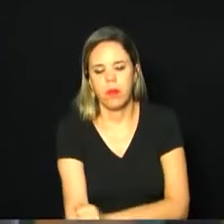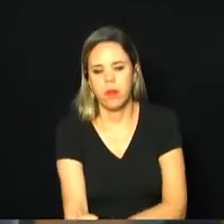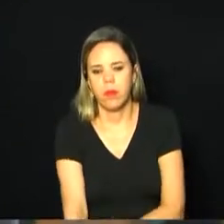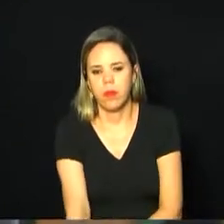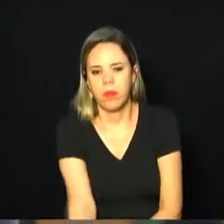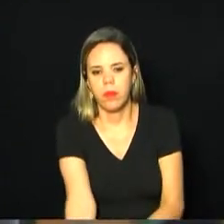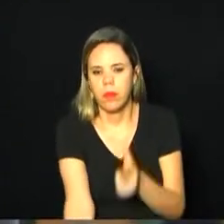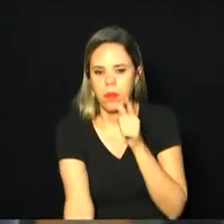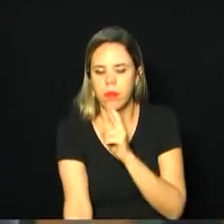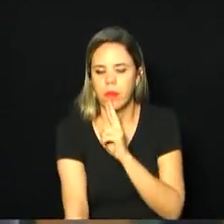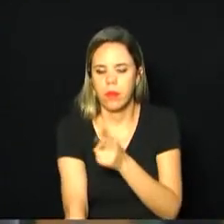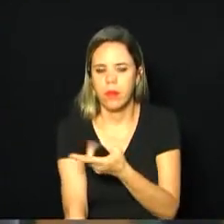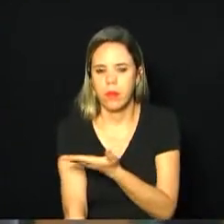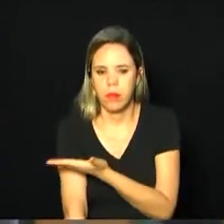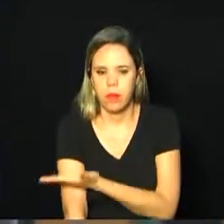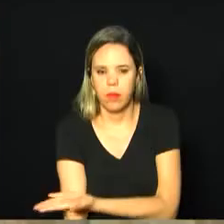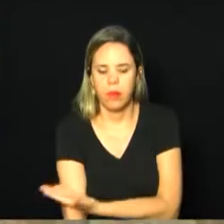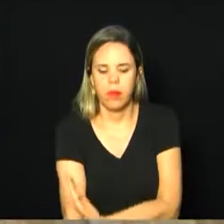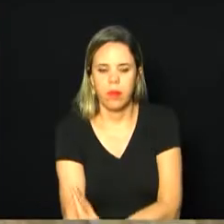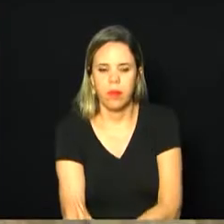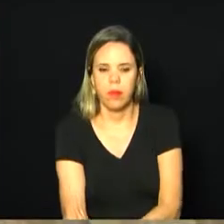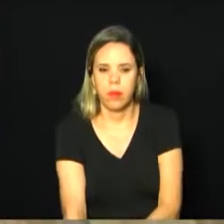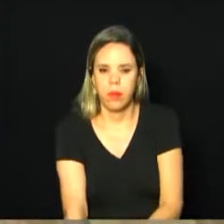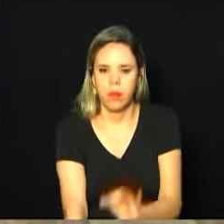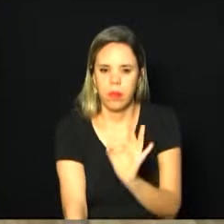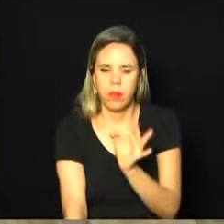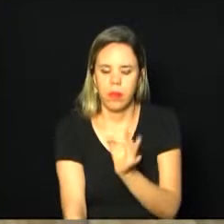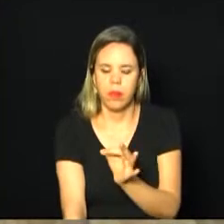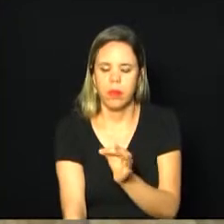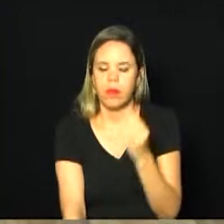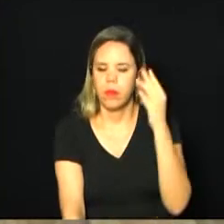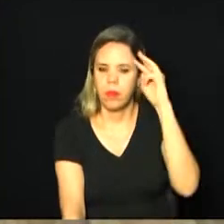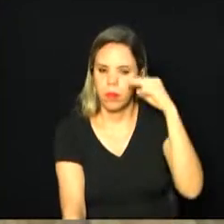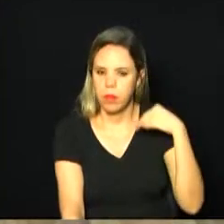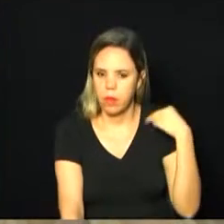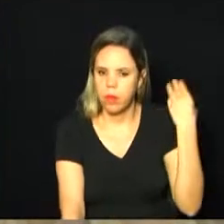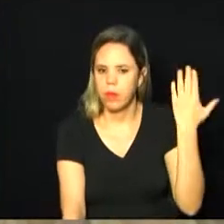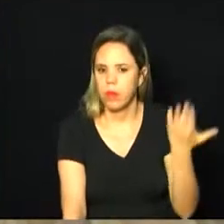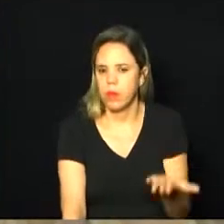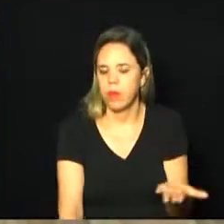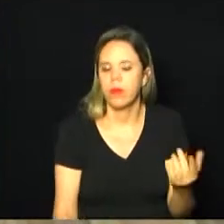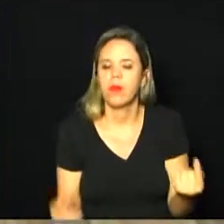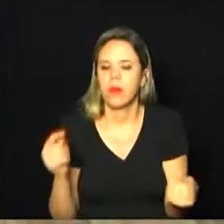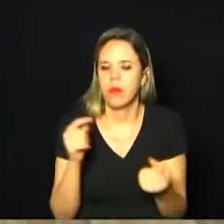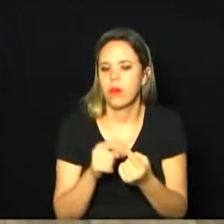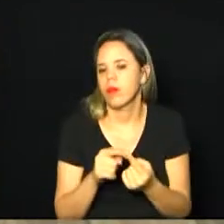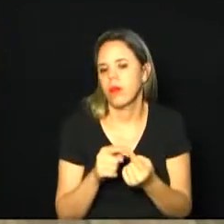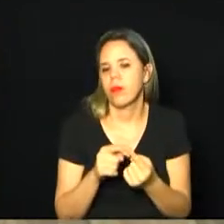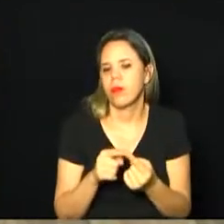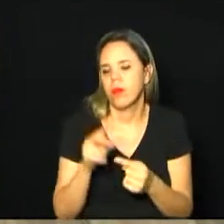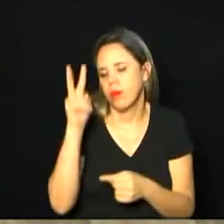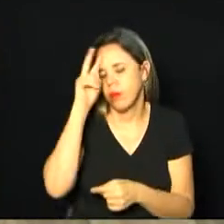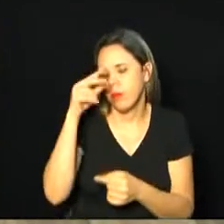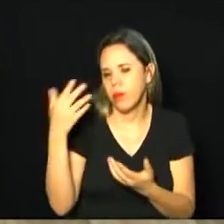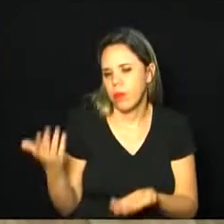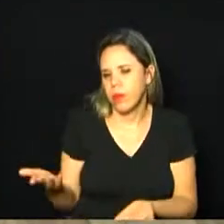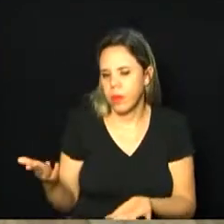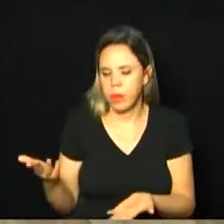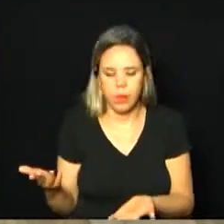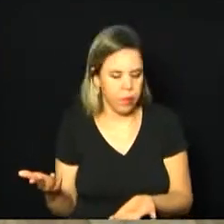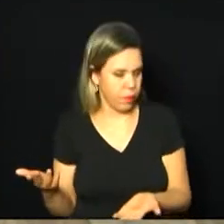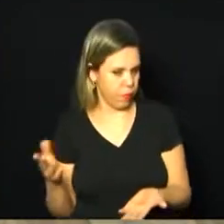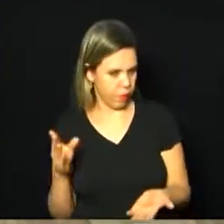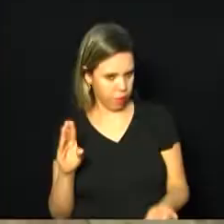vamos ver se a gente consegue responder exatamente mar então objeto de muitas histórias né